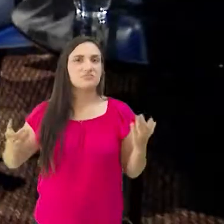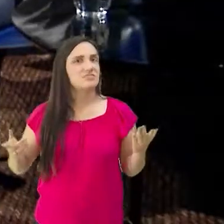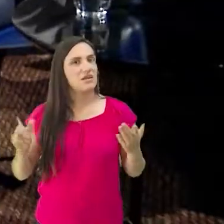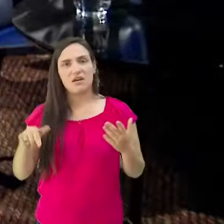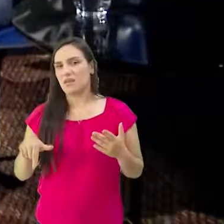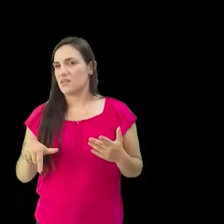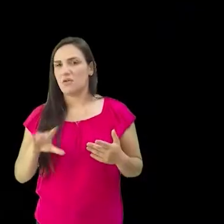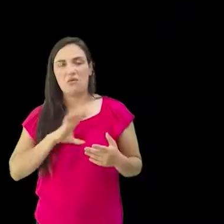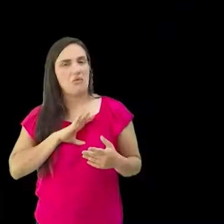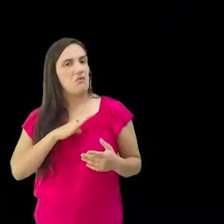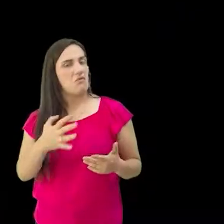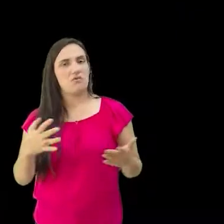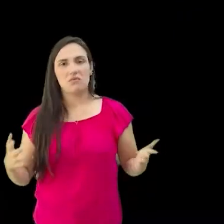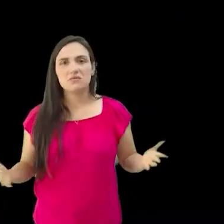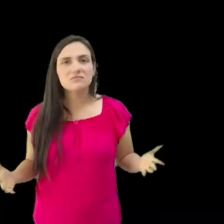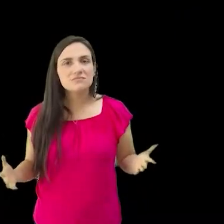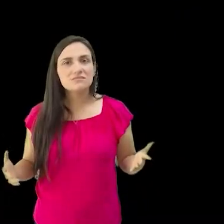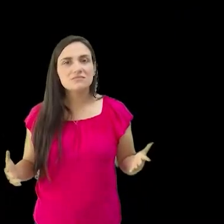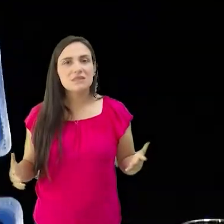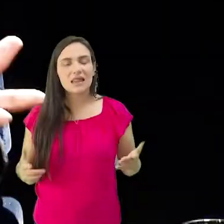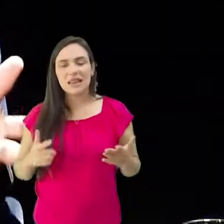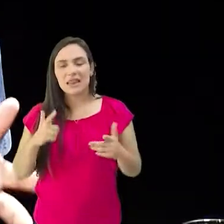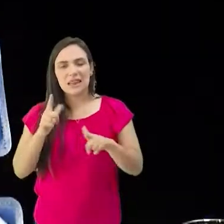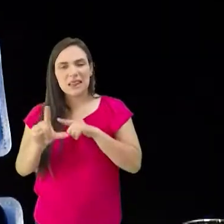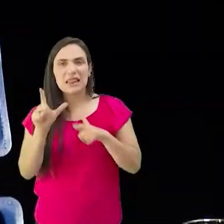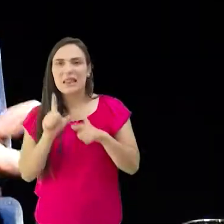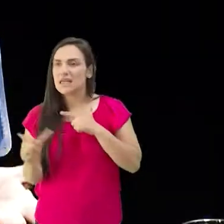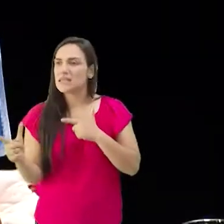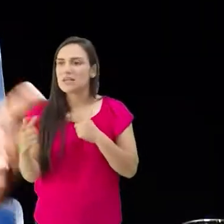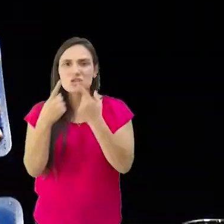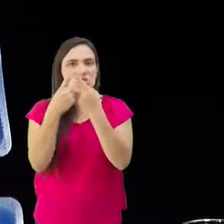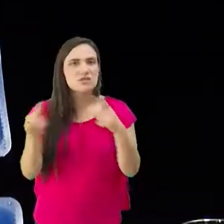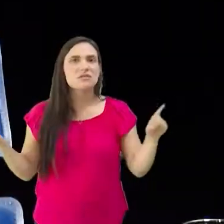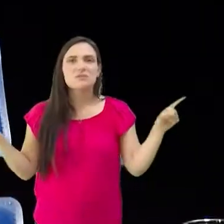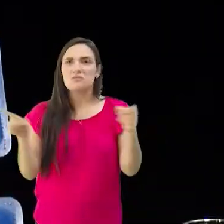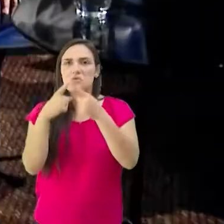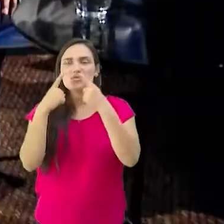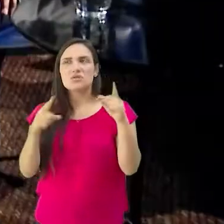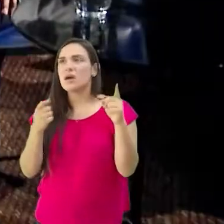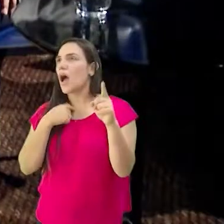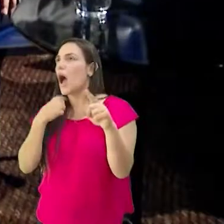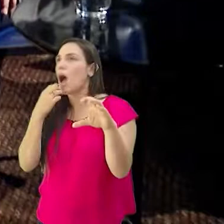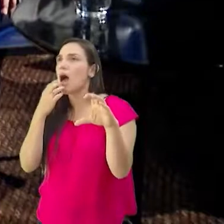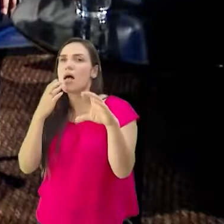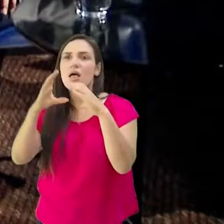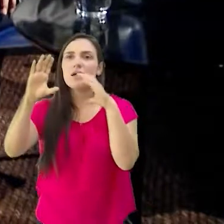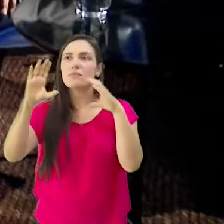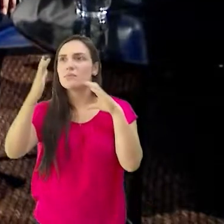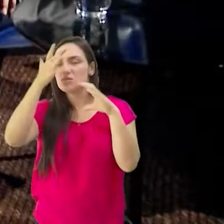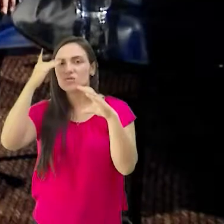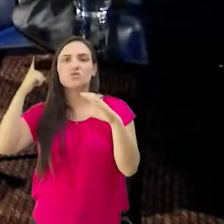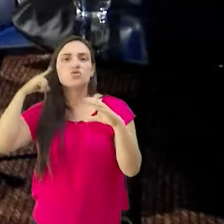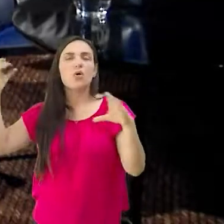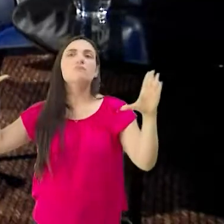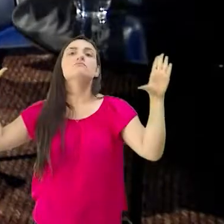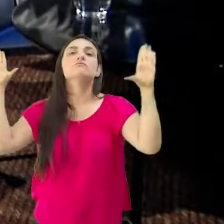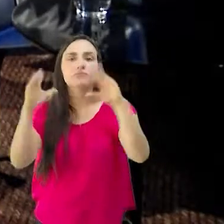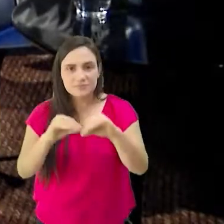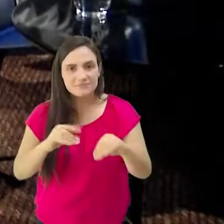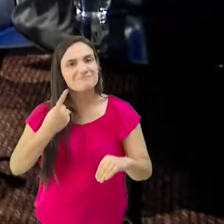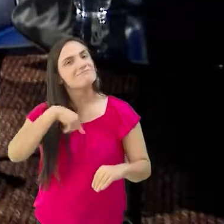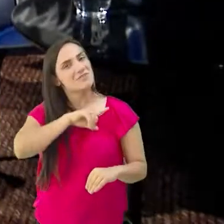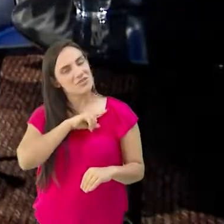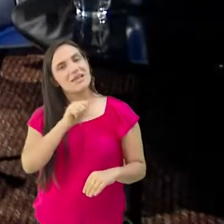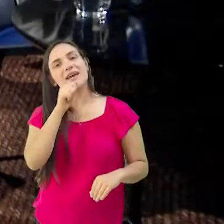isso, né? Bizarro, né? Questionar letra de música, juventude. Cara, né? era um troço, né, bicho? Nós vivemos o finalzinho